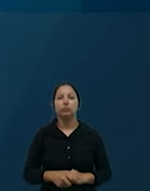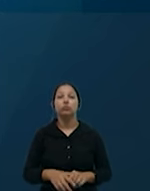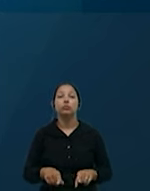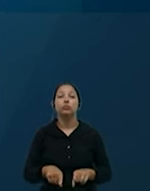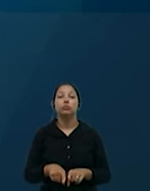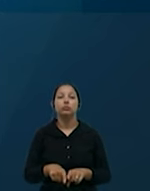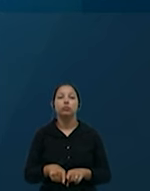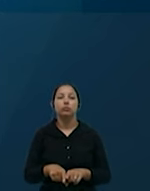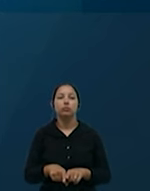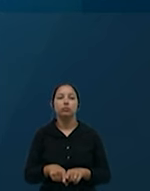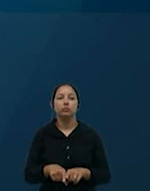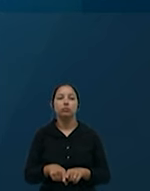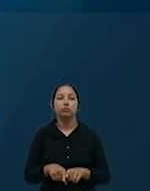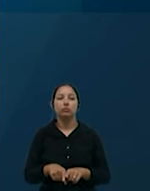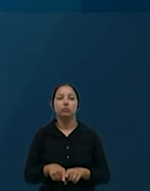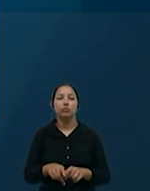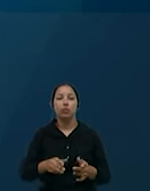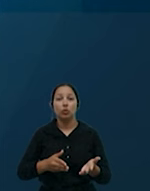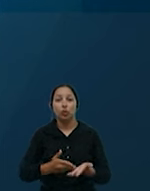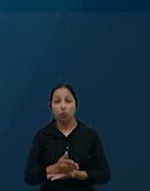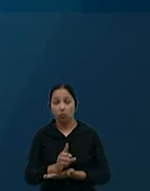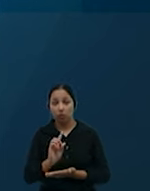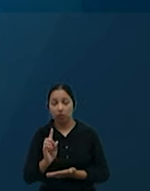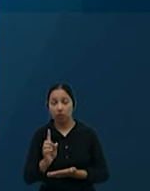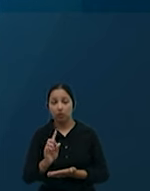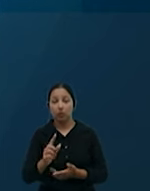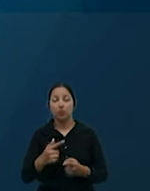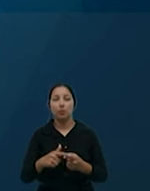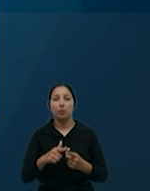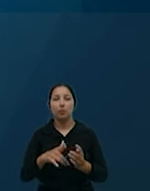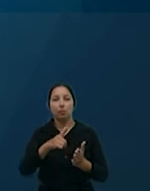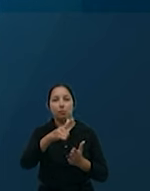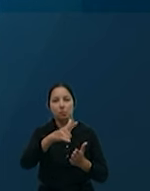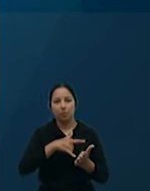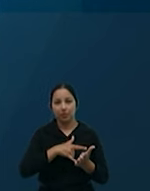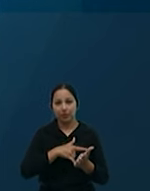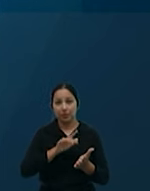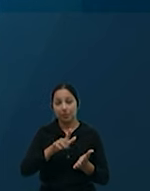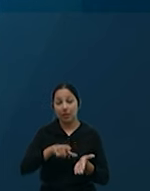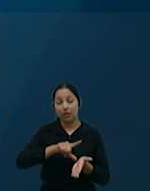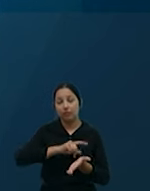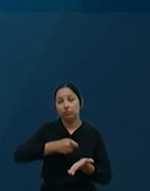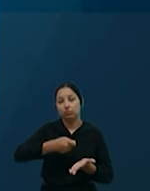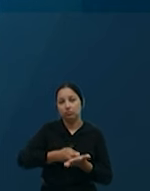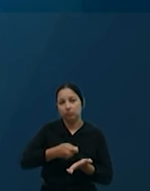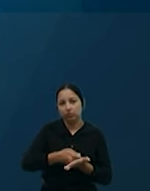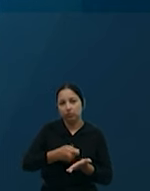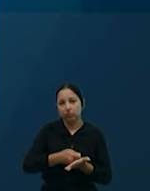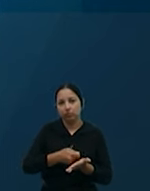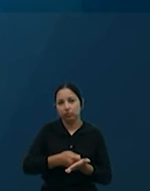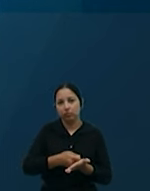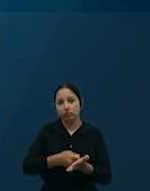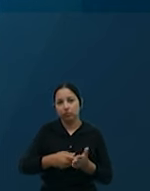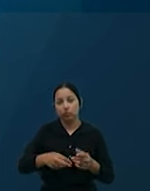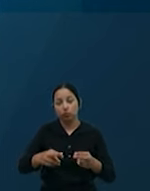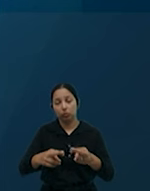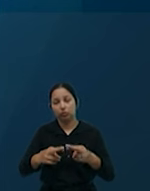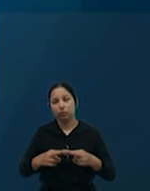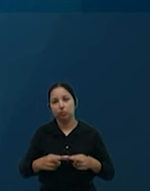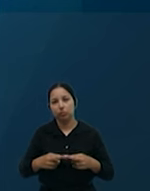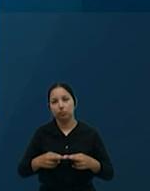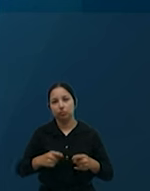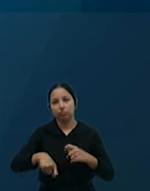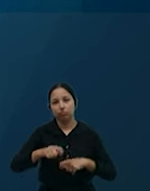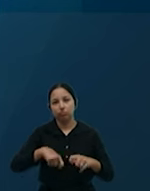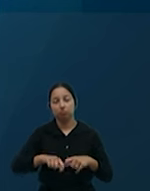apresentação injustificada de documentos obrigatórios ao requerimento administrativo. Portanto, Excelência, podemos